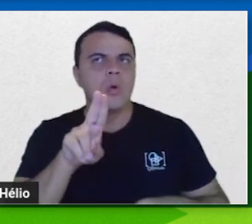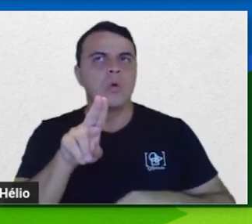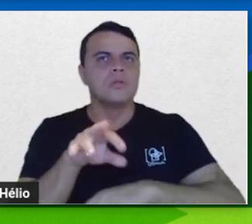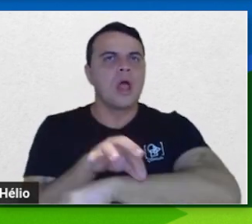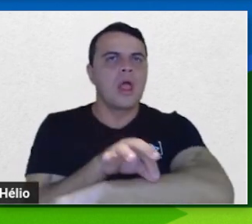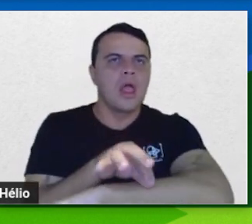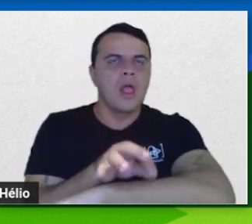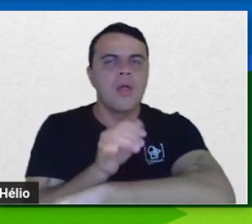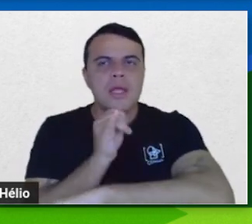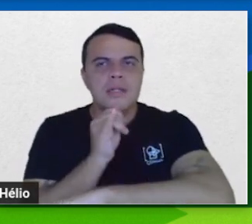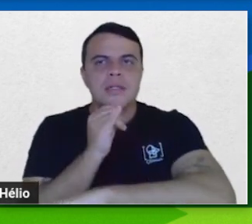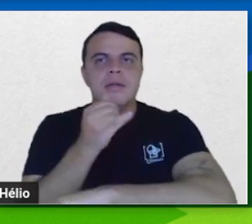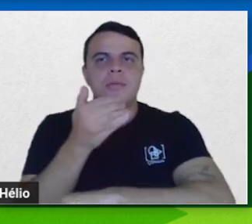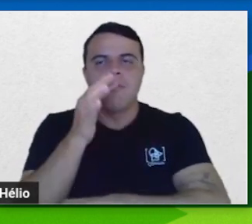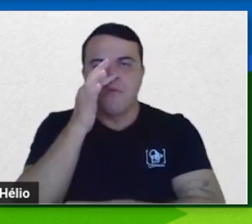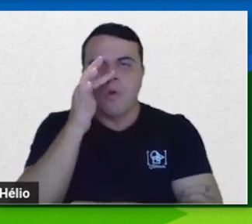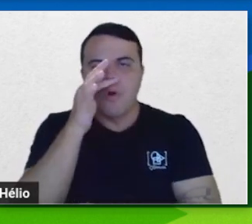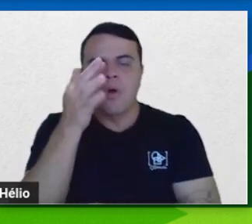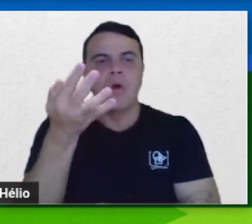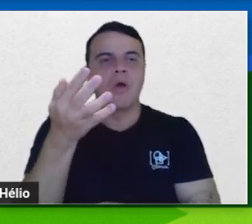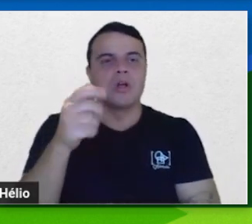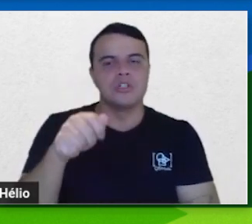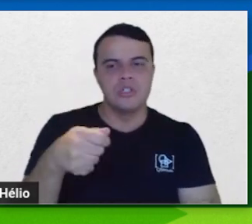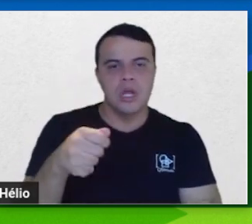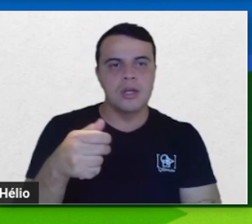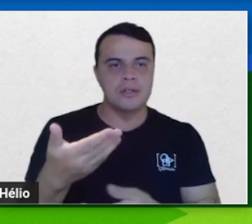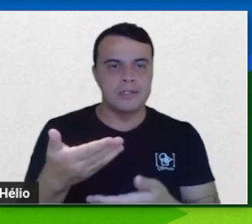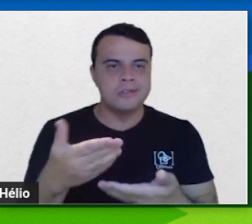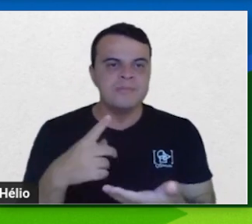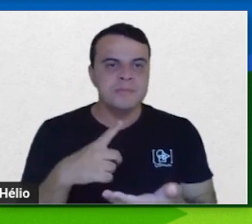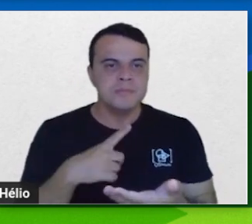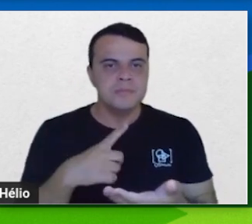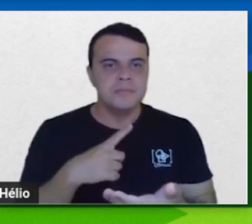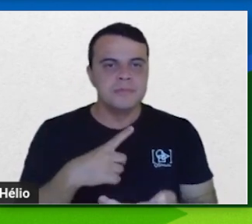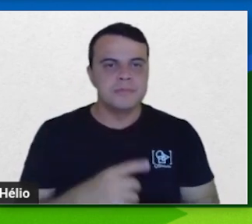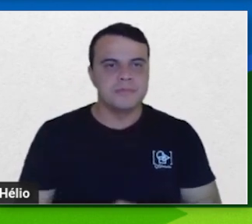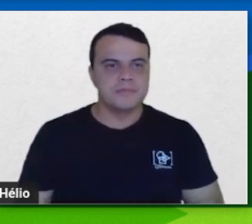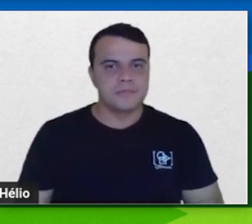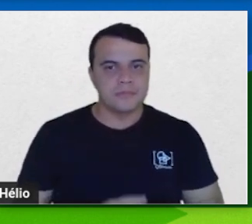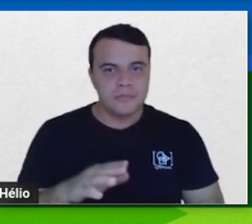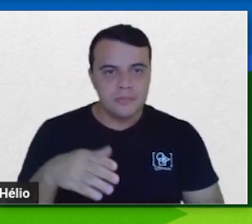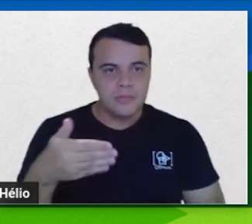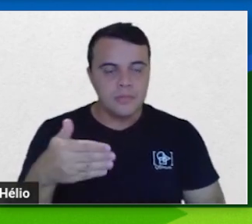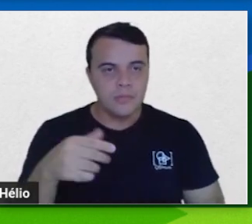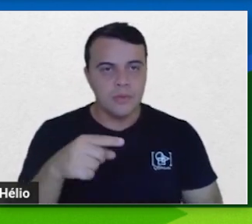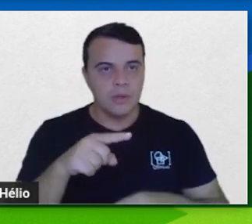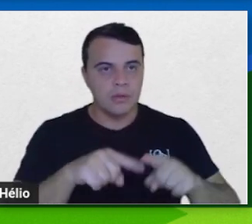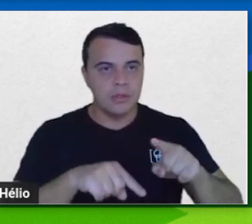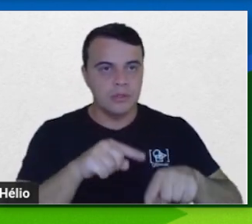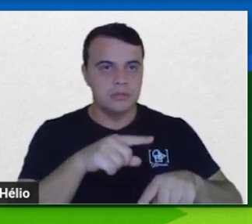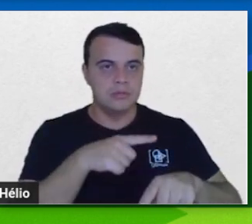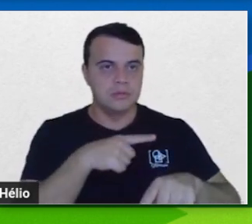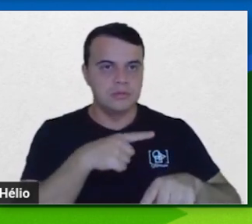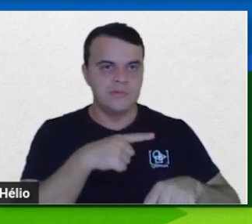régua, um vaso de planta, uma chave. Então, quando esse objeto tiver